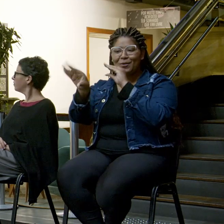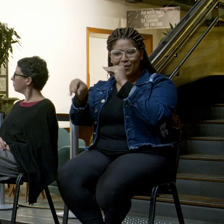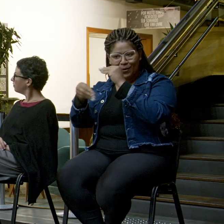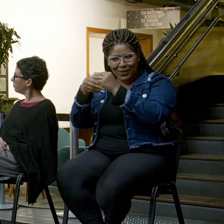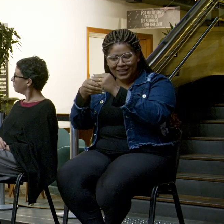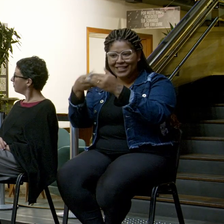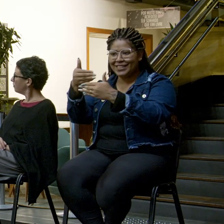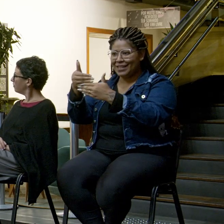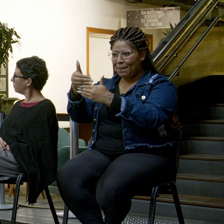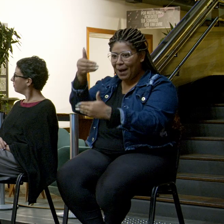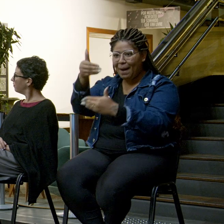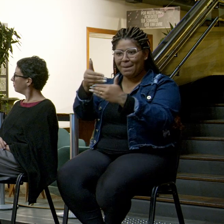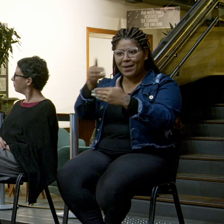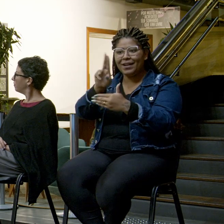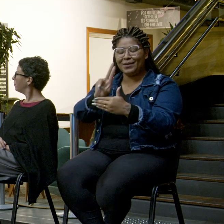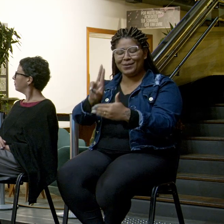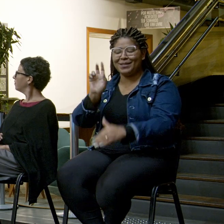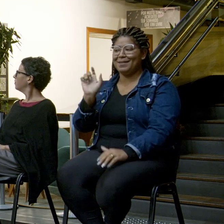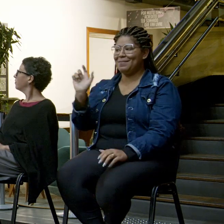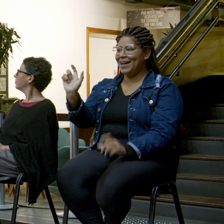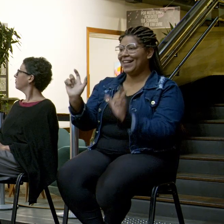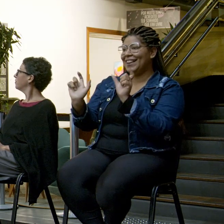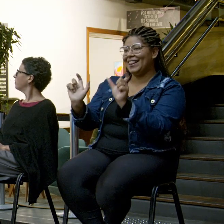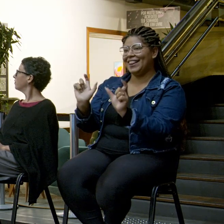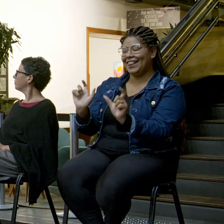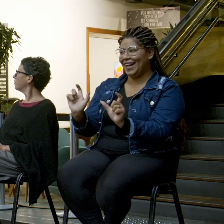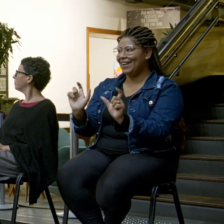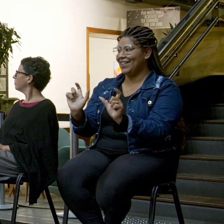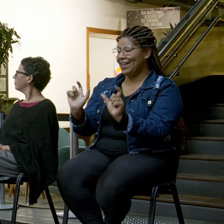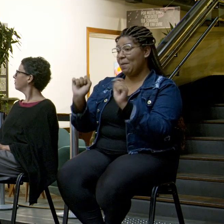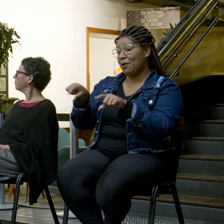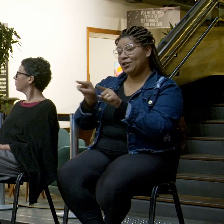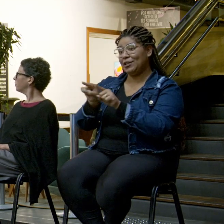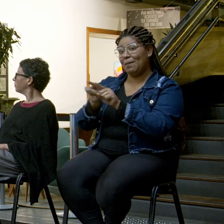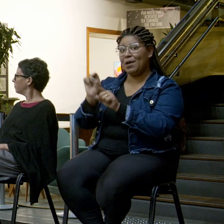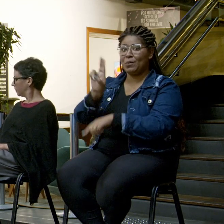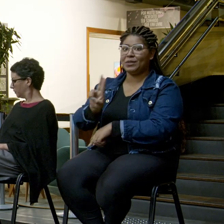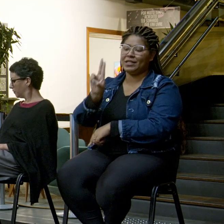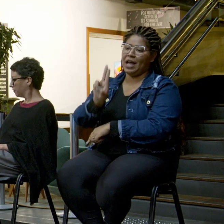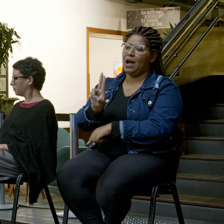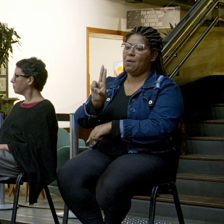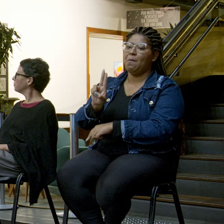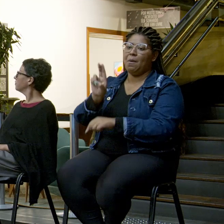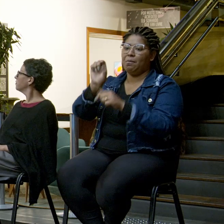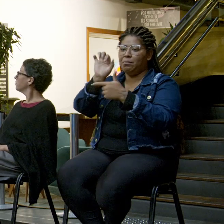parede em palavras, né, como uma espécie de um alfabeto outro, assim.